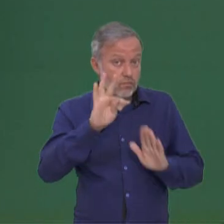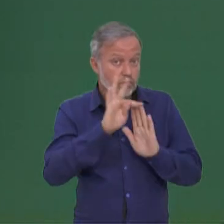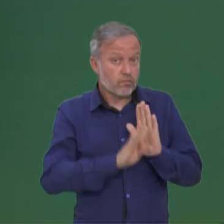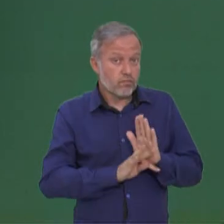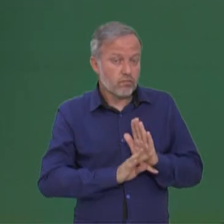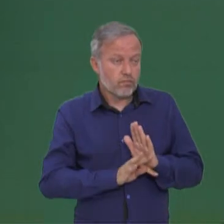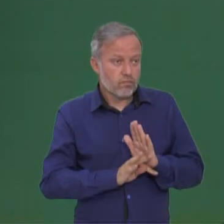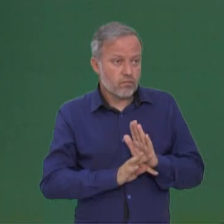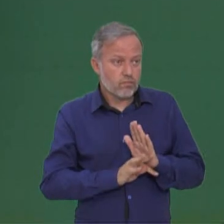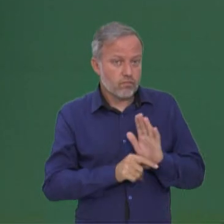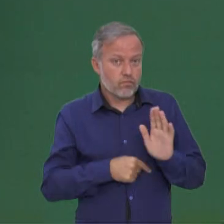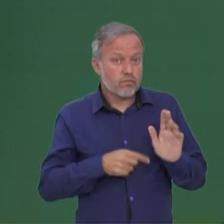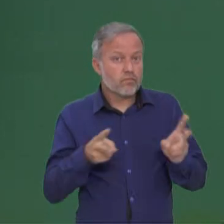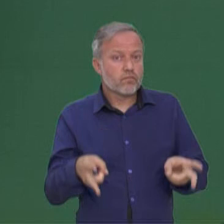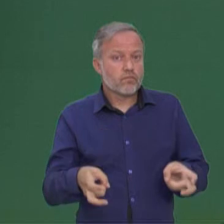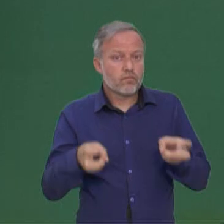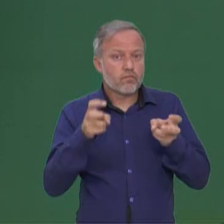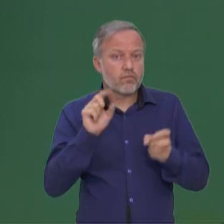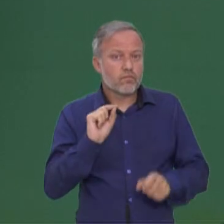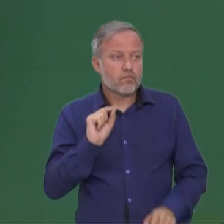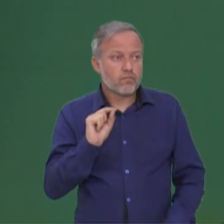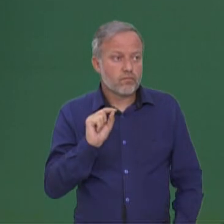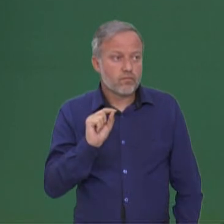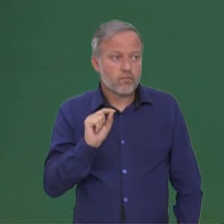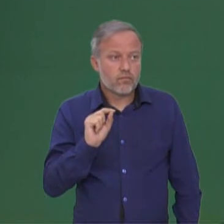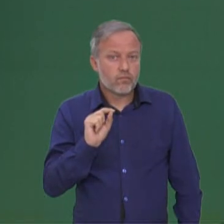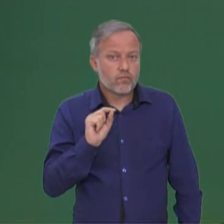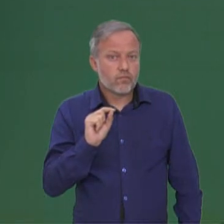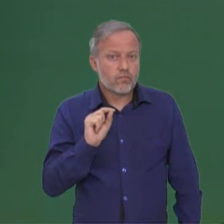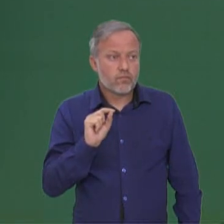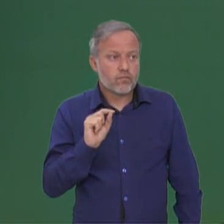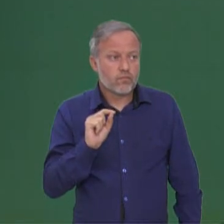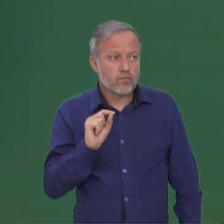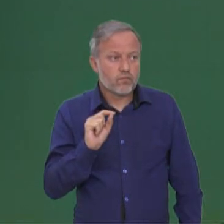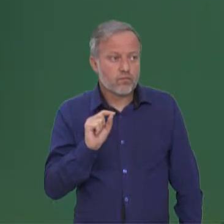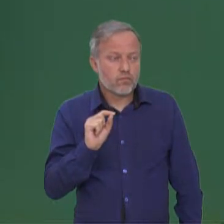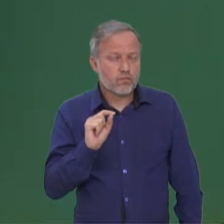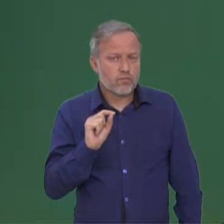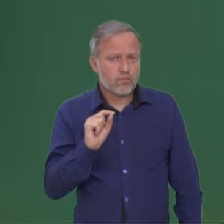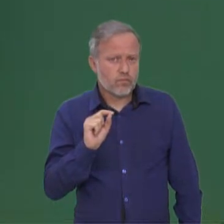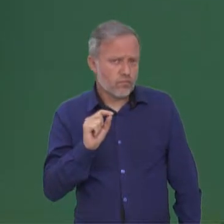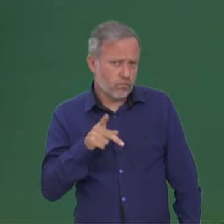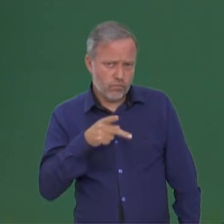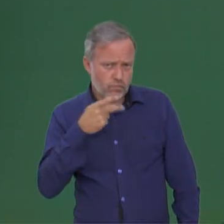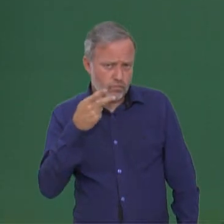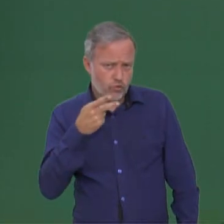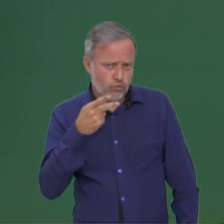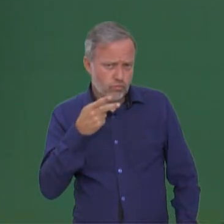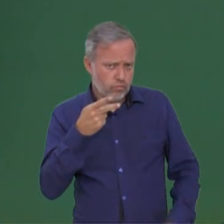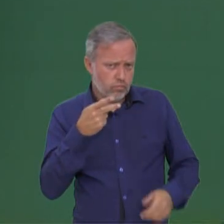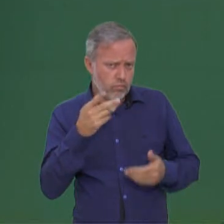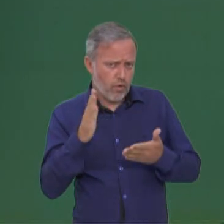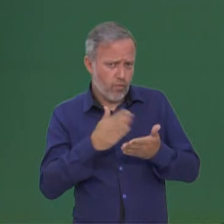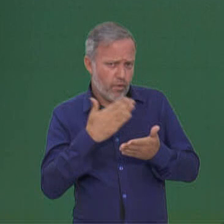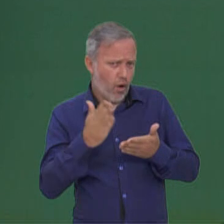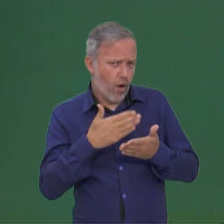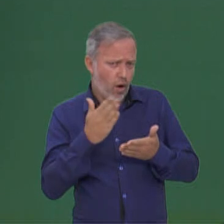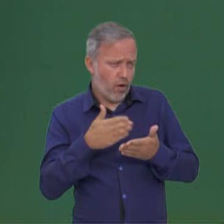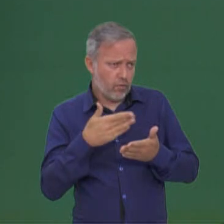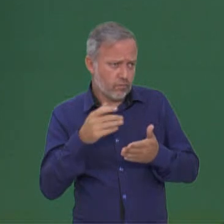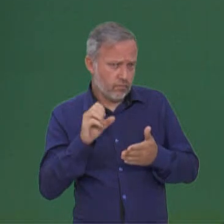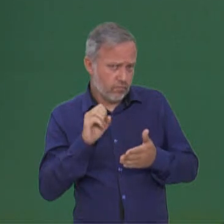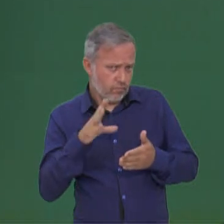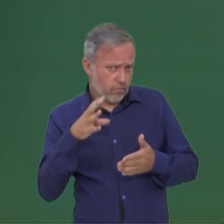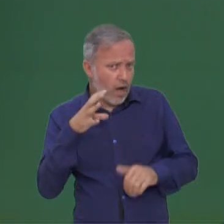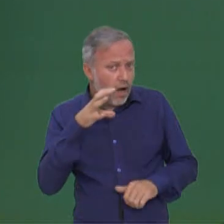texto? Percebam que eu não falei aqui sobre obras, né,